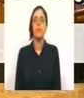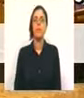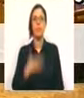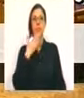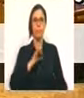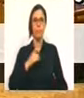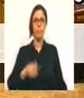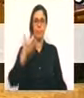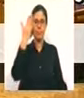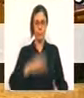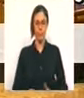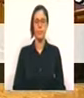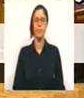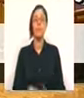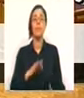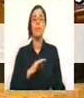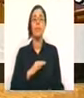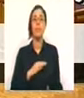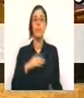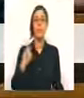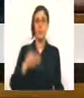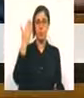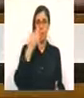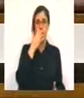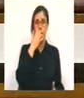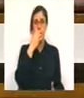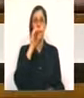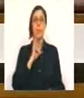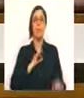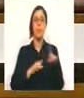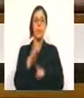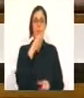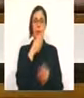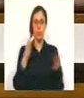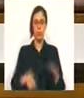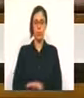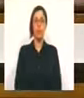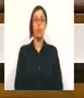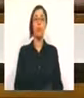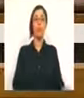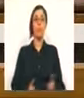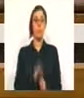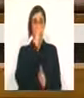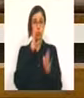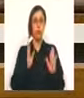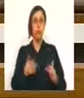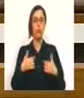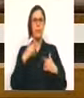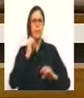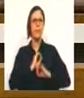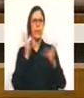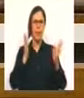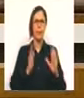Obrigado, Sr. Presidente. Sr. Presidente, senhoras e senhores deputados, sejamos